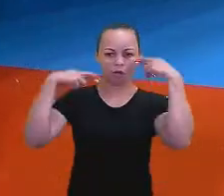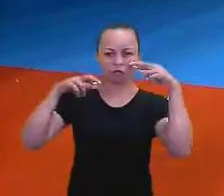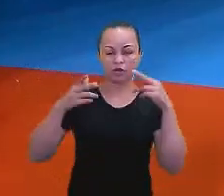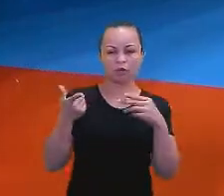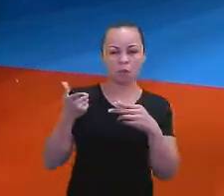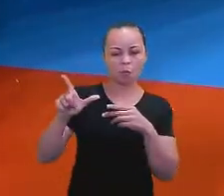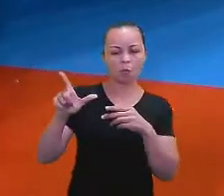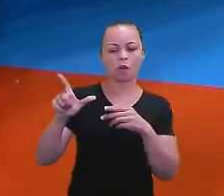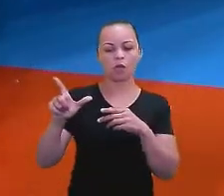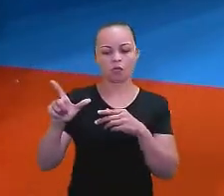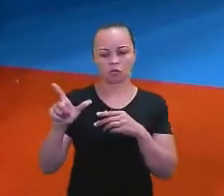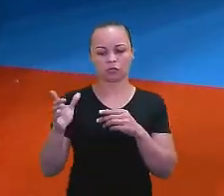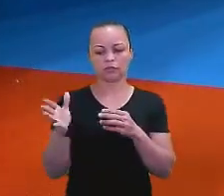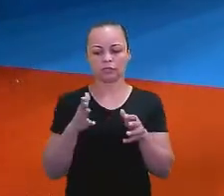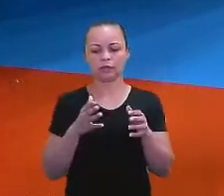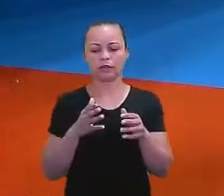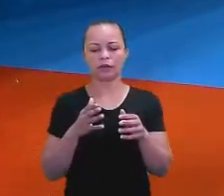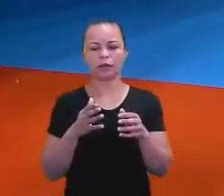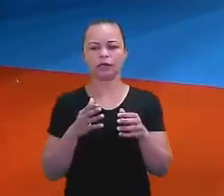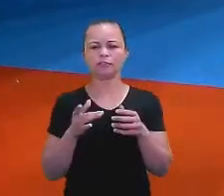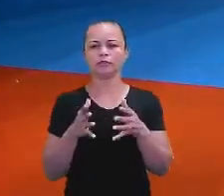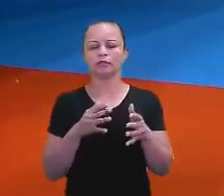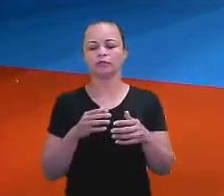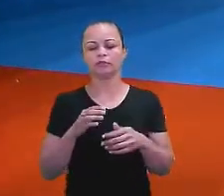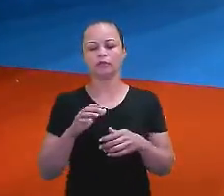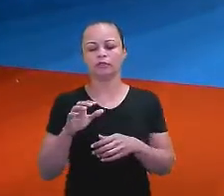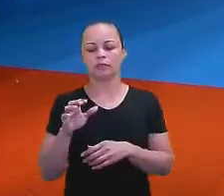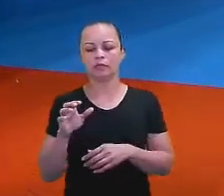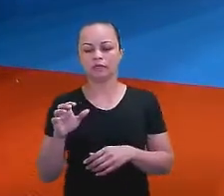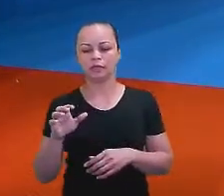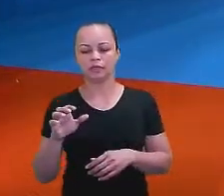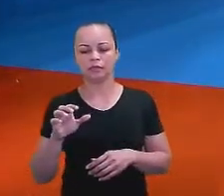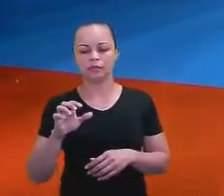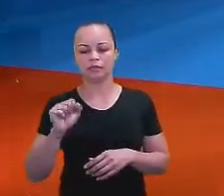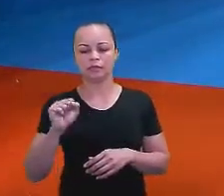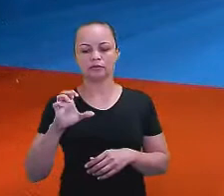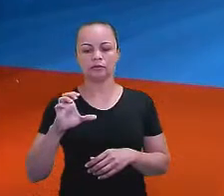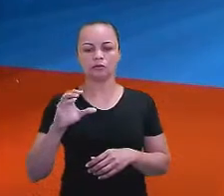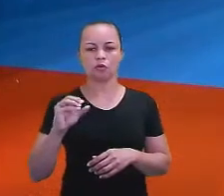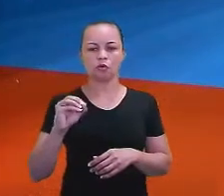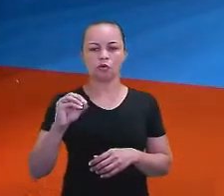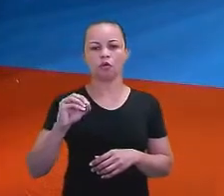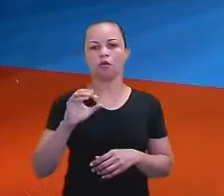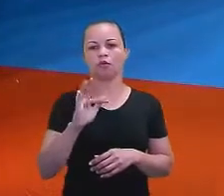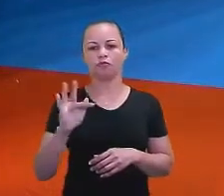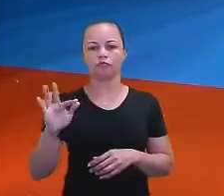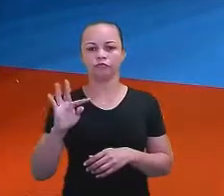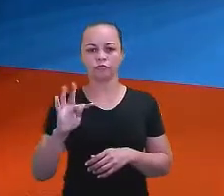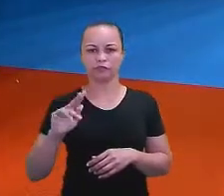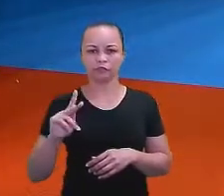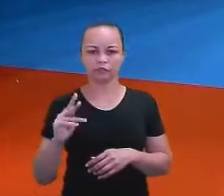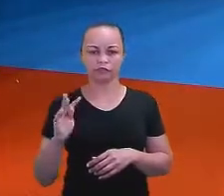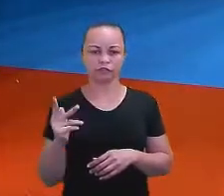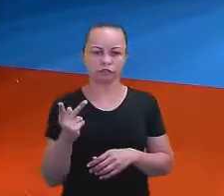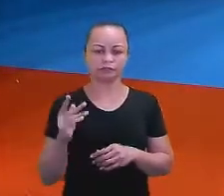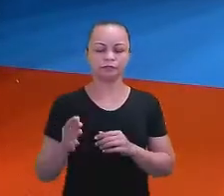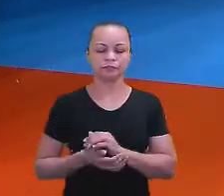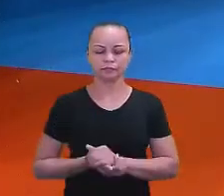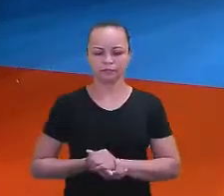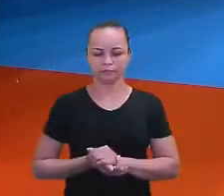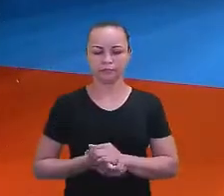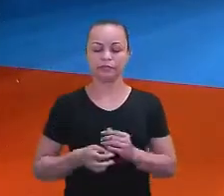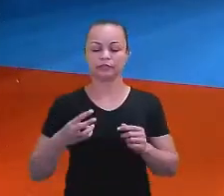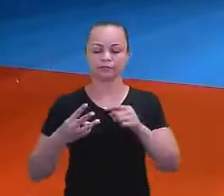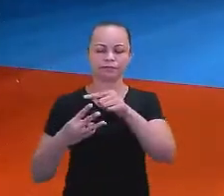também da espécie Scott Blackface e se colocou, vê, teve a participação de